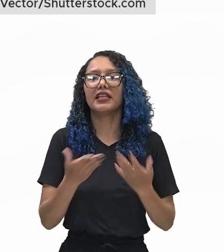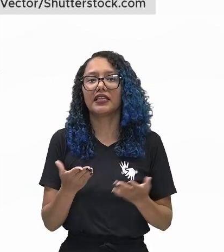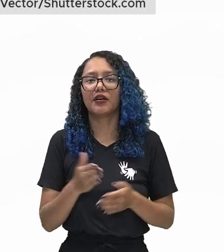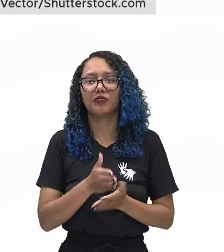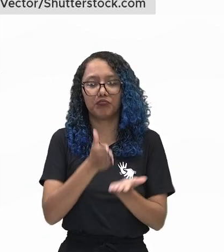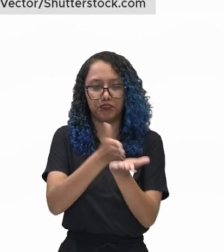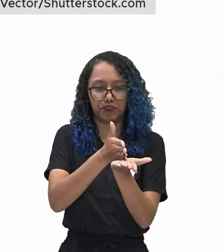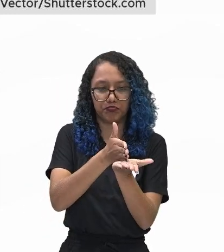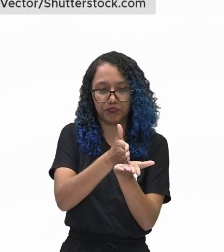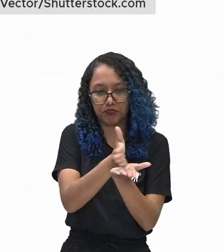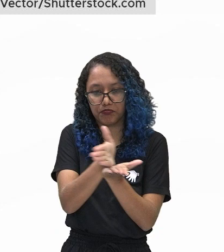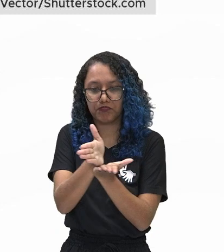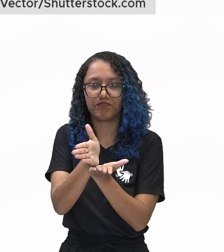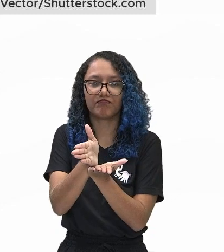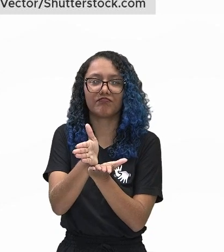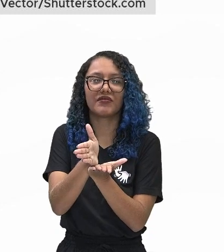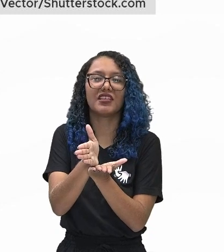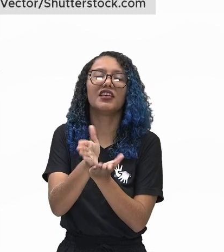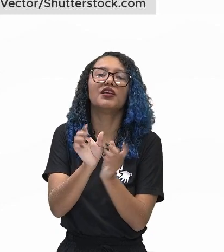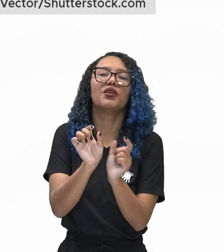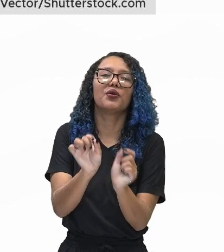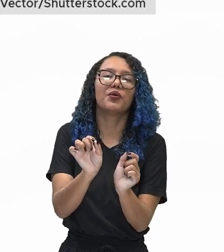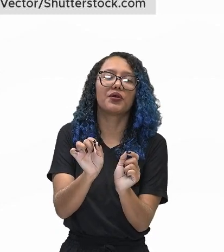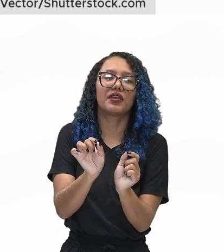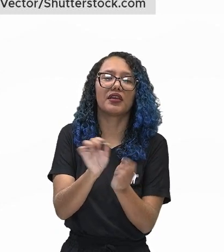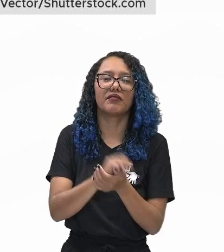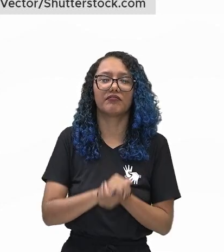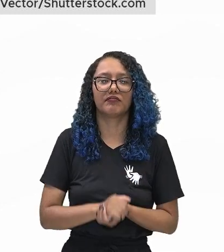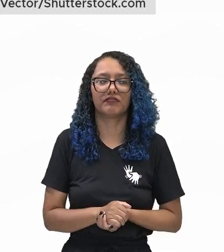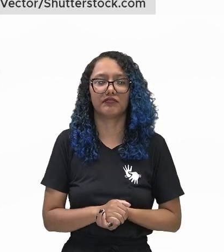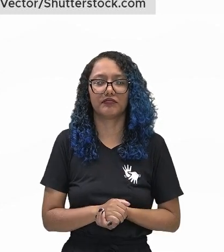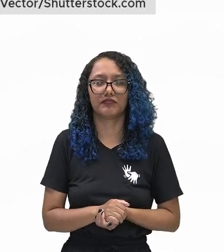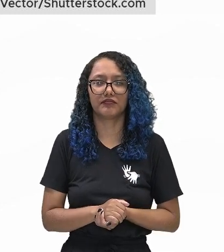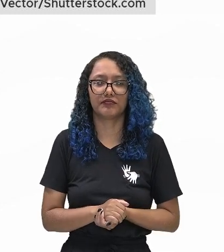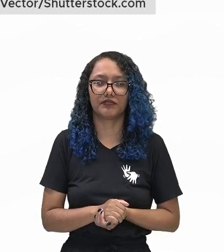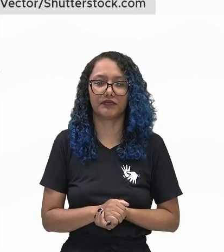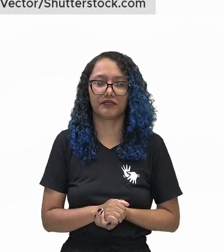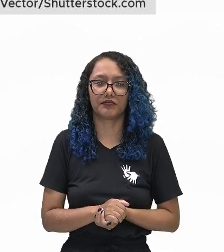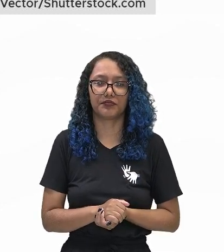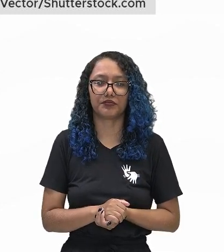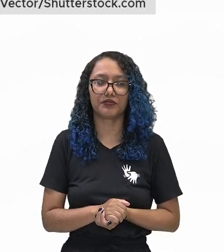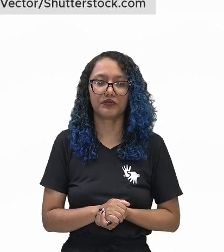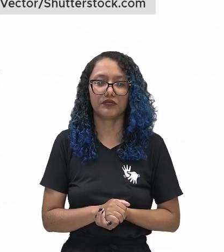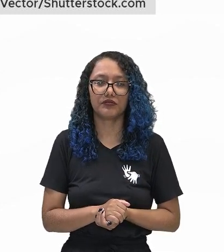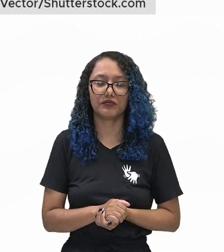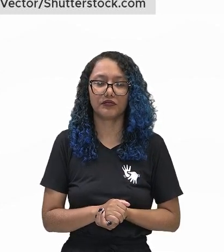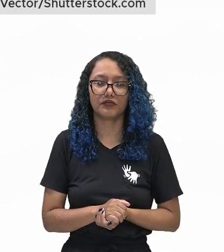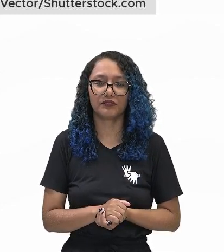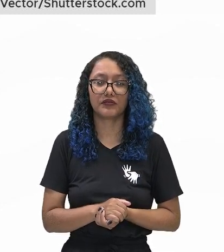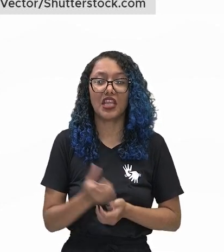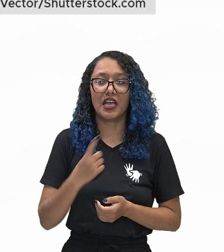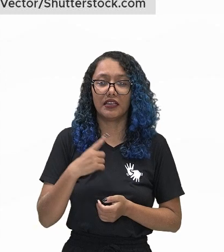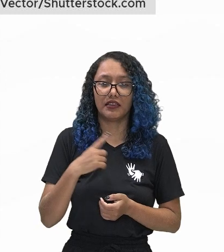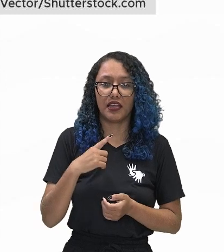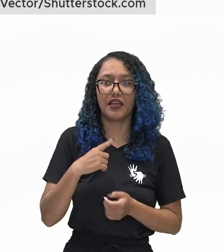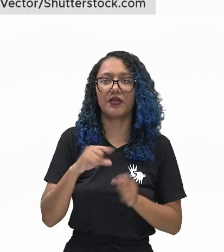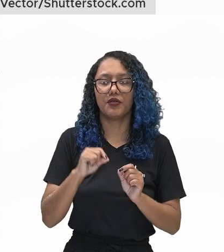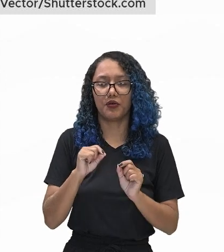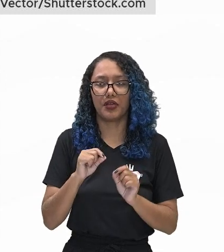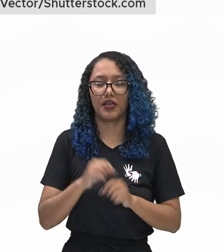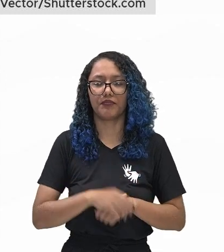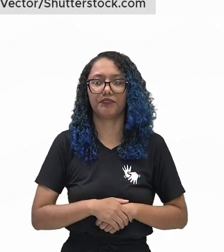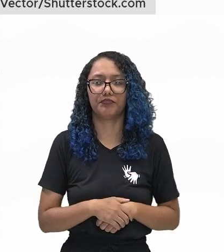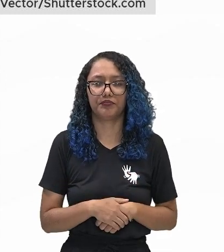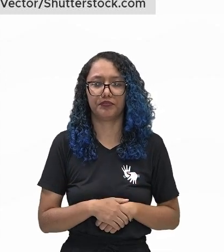caminho e aí eu confronto entre o eu e o outro. Normalmente, aquela pessoa comum vai ser